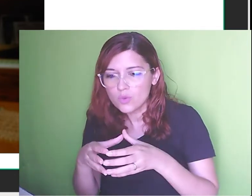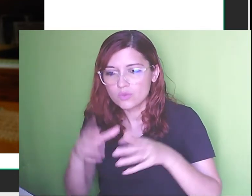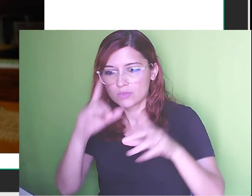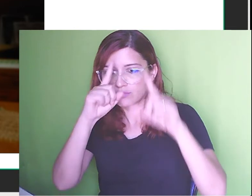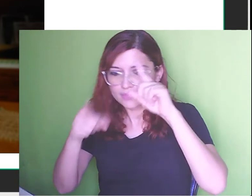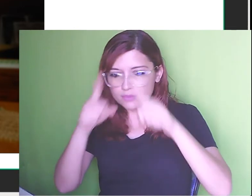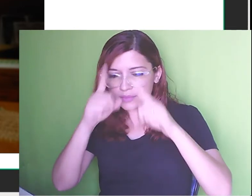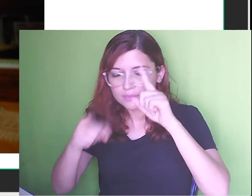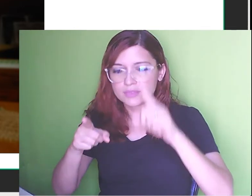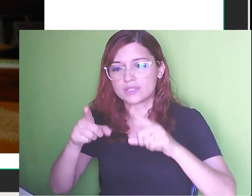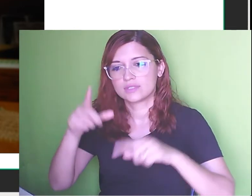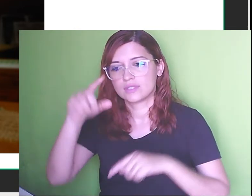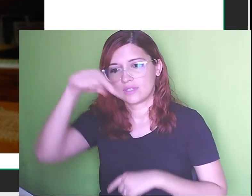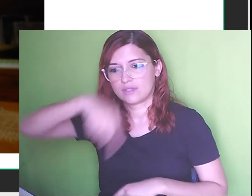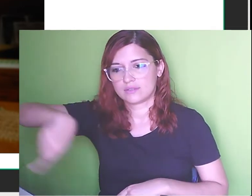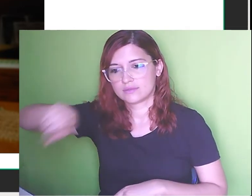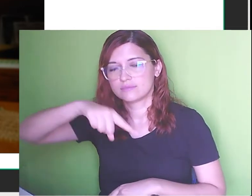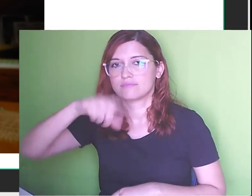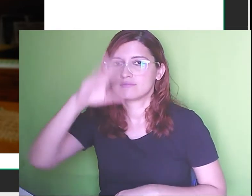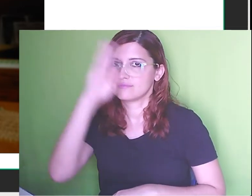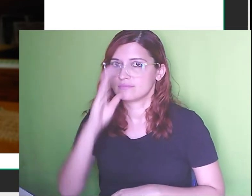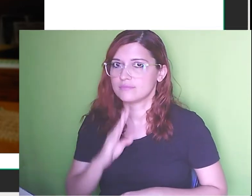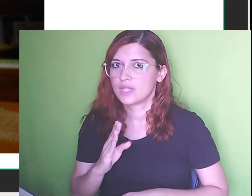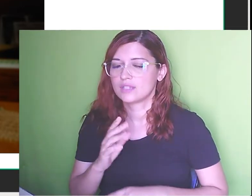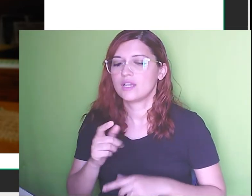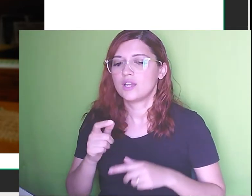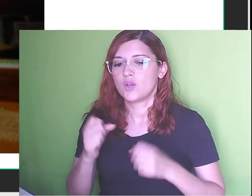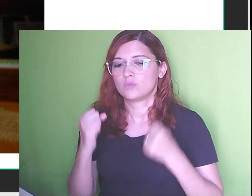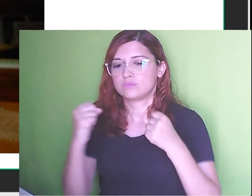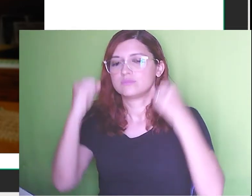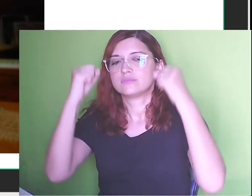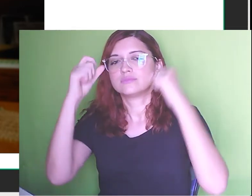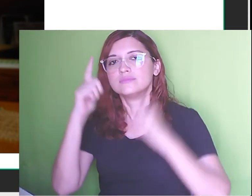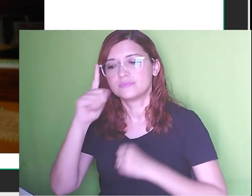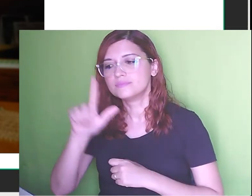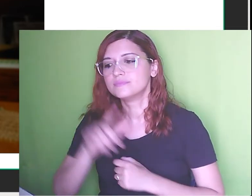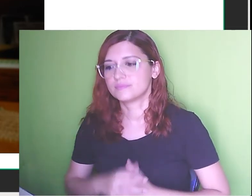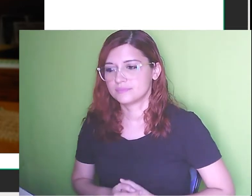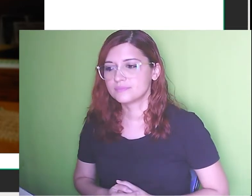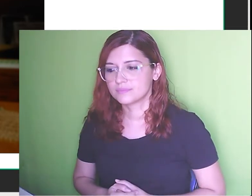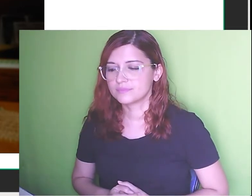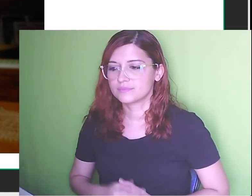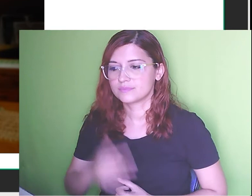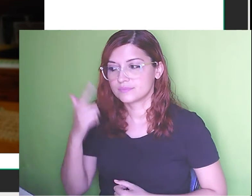Então, o setor administrativo foi fortalecido aqui no Brasil.